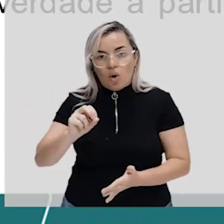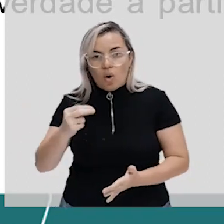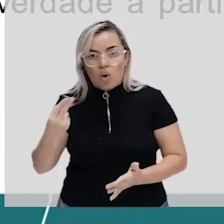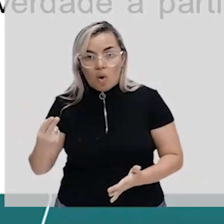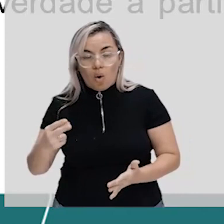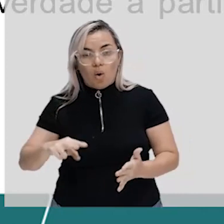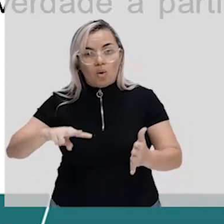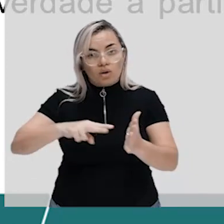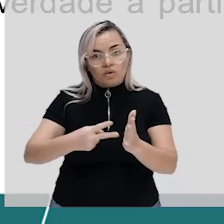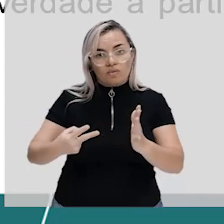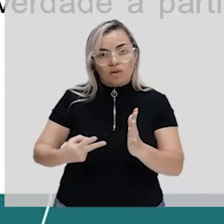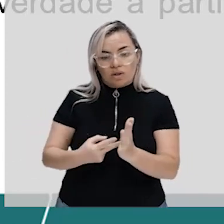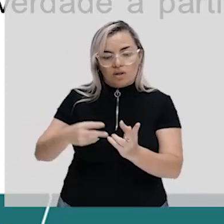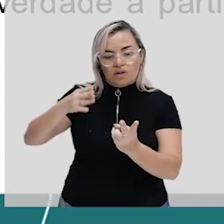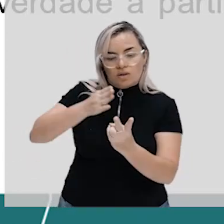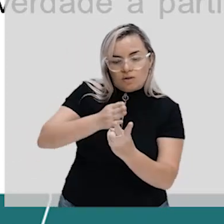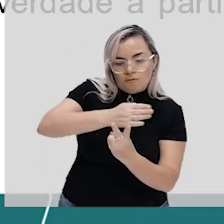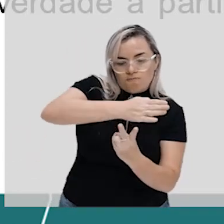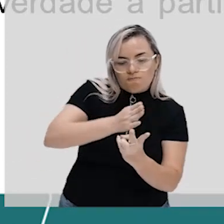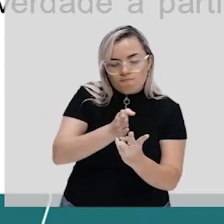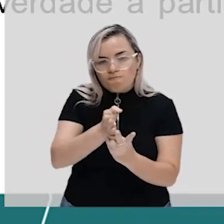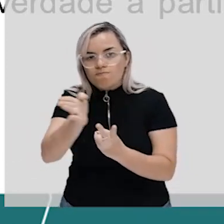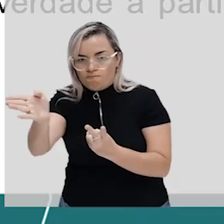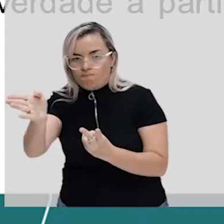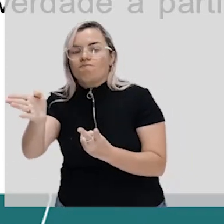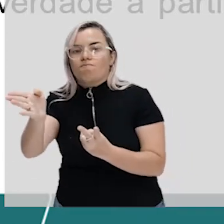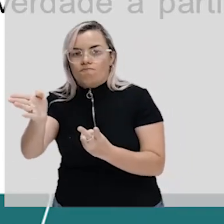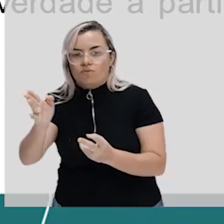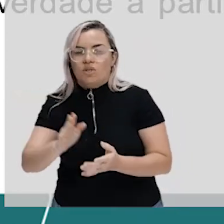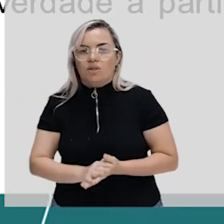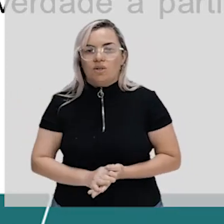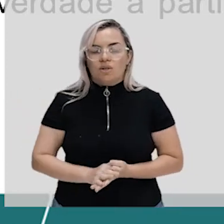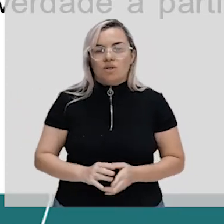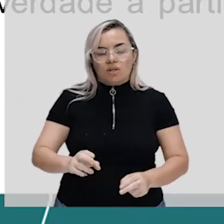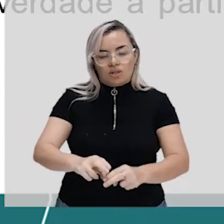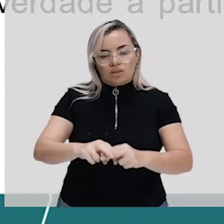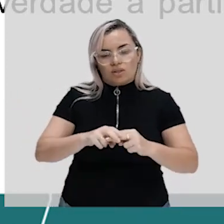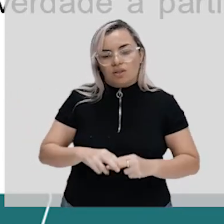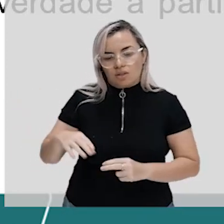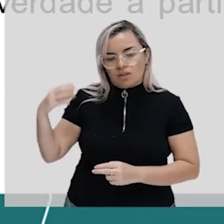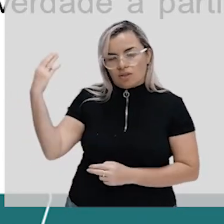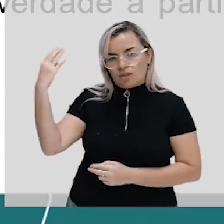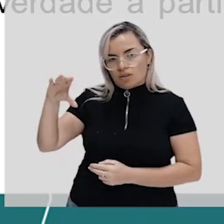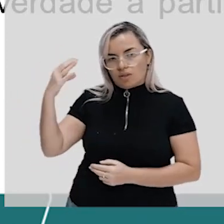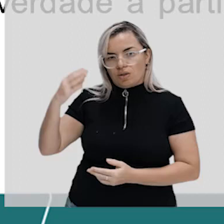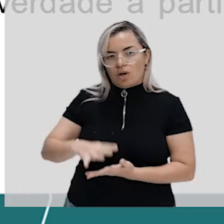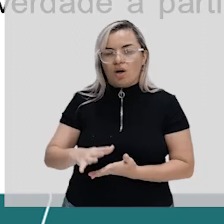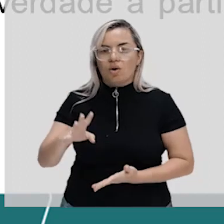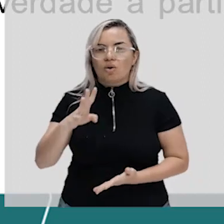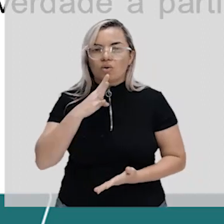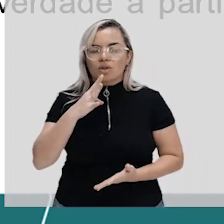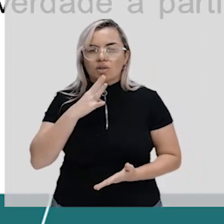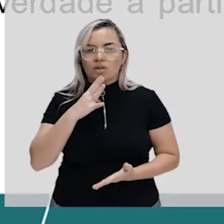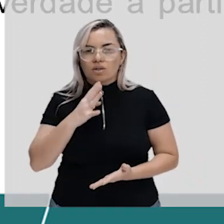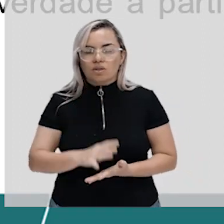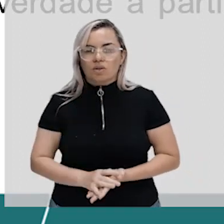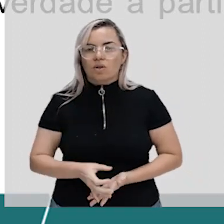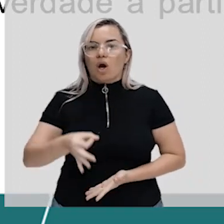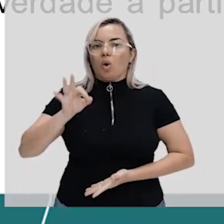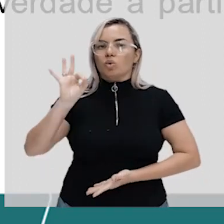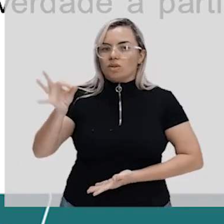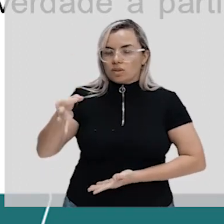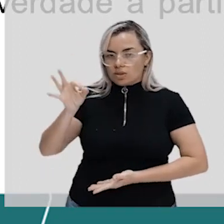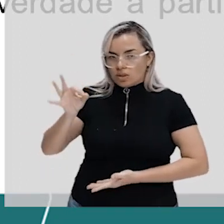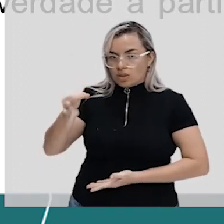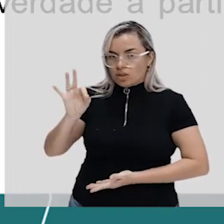nos direcionar ao conhecimento que seja mais preciso e exato possível. Para isso